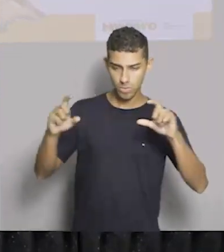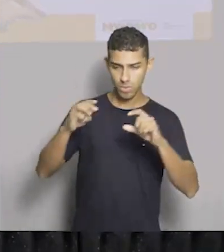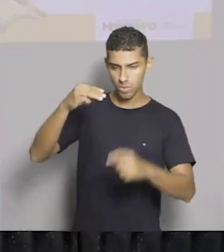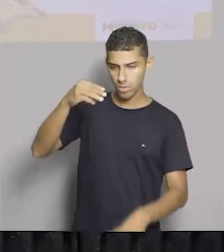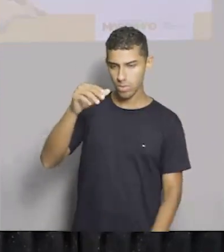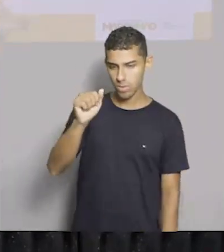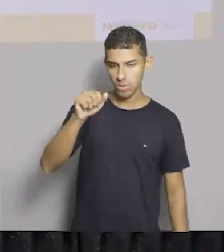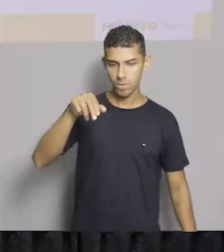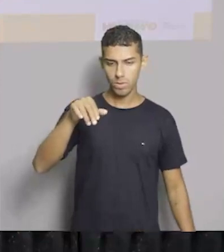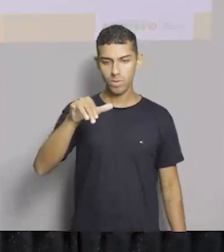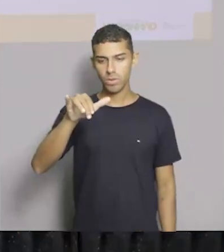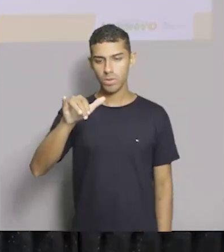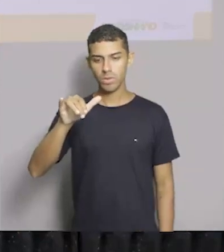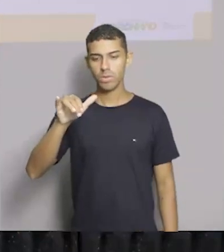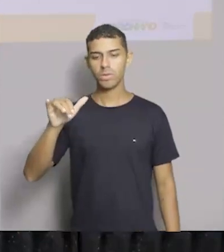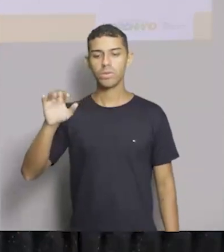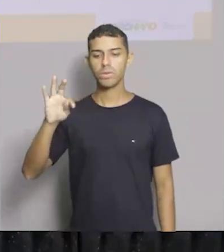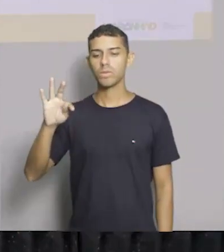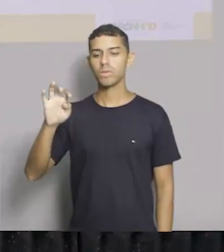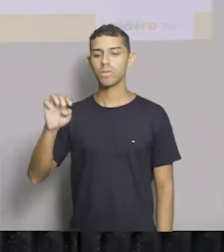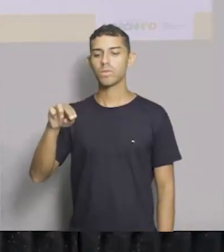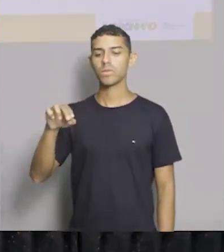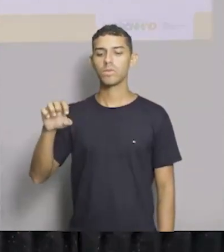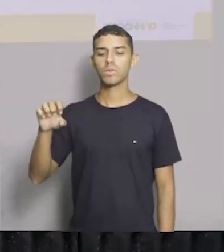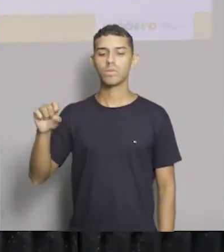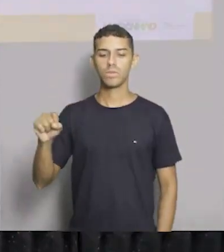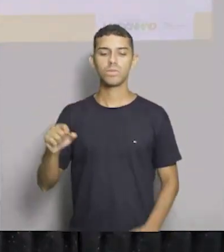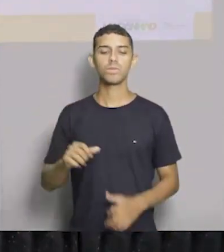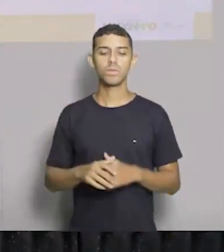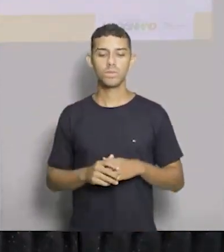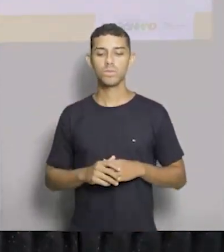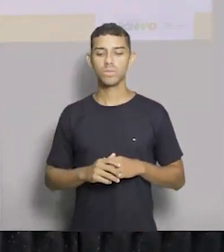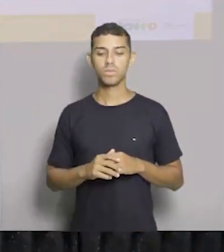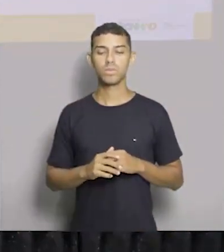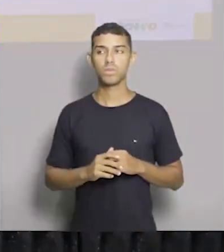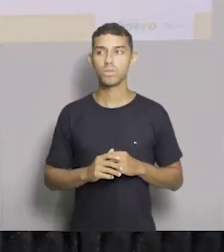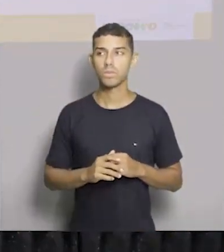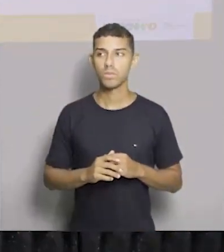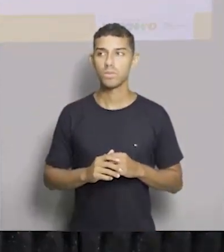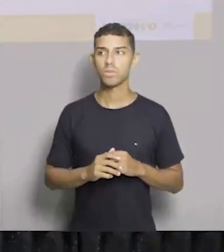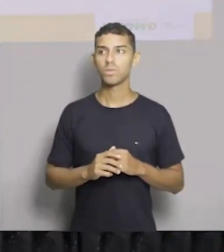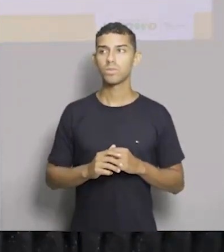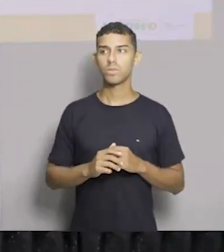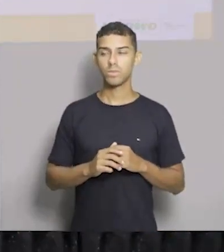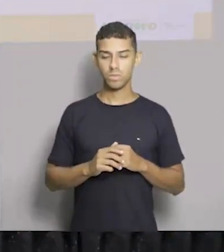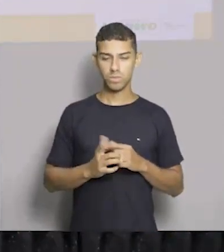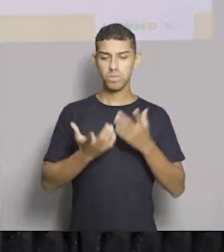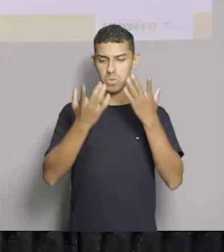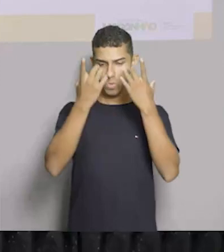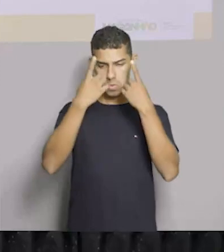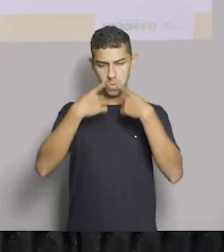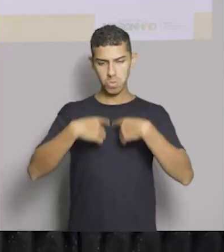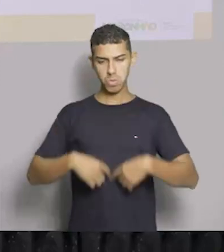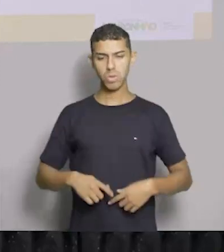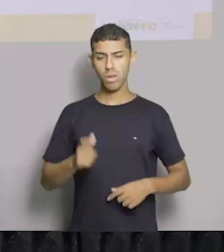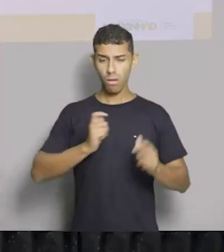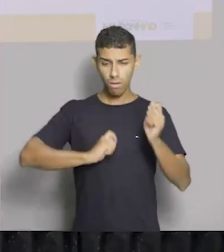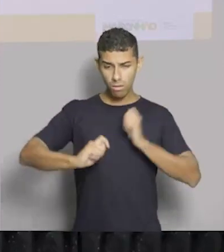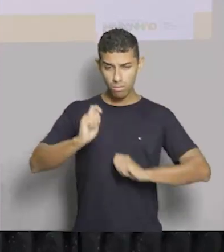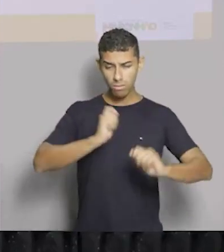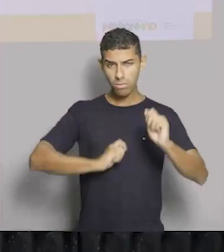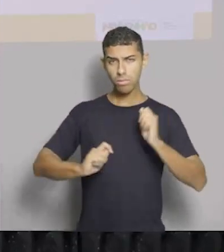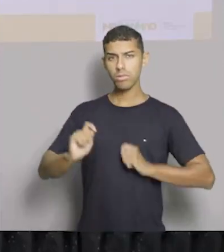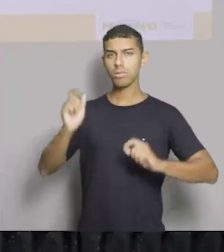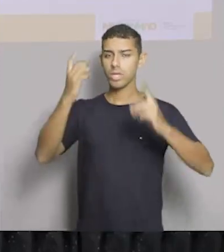teens, muitos jovens, e aparecendo as palavrinhas anxiety e depression, ansiedade